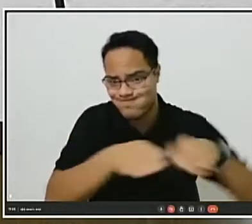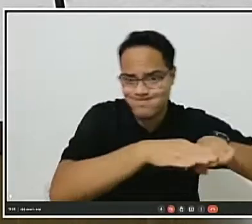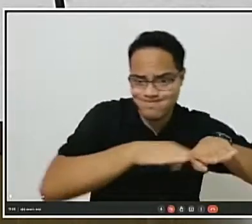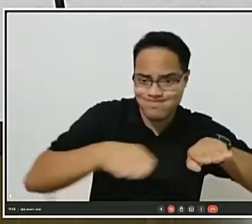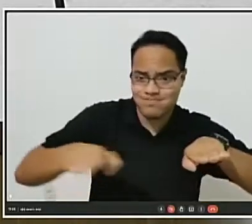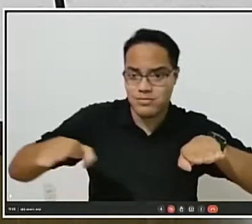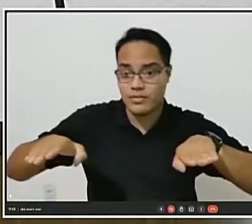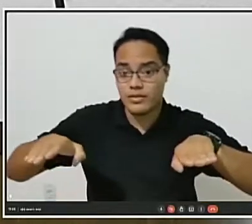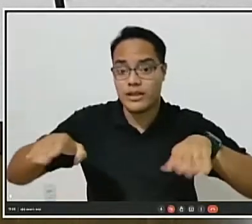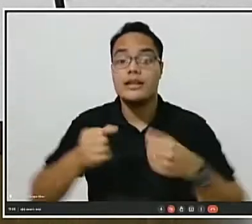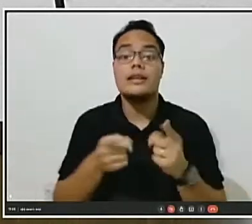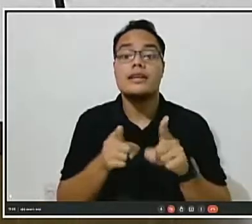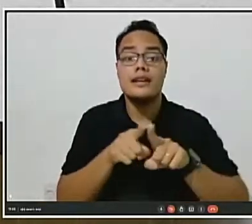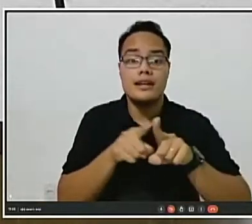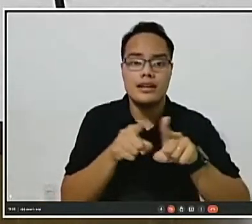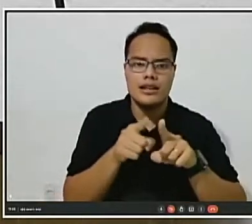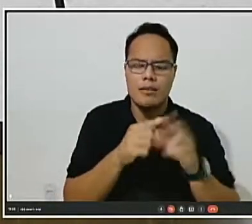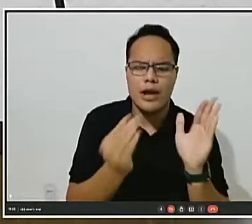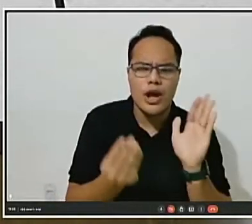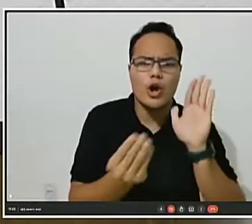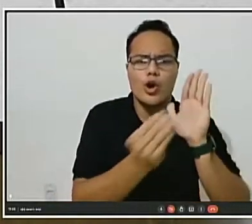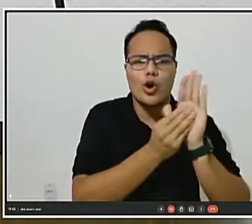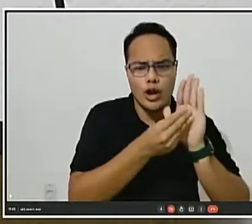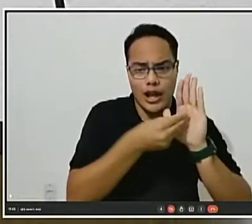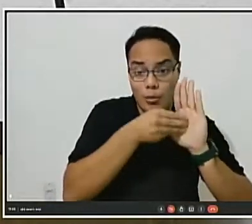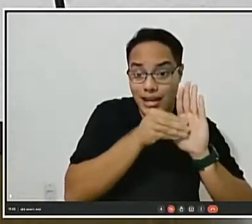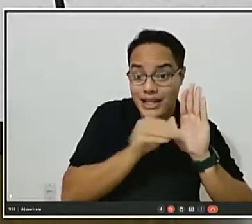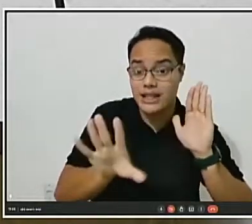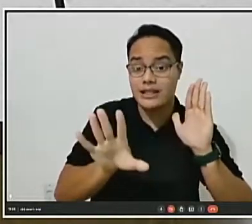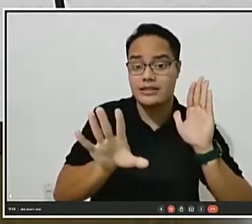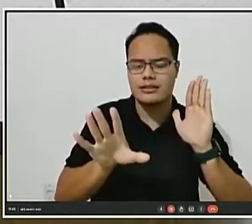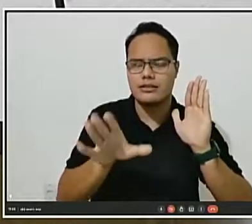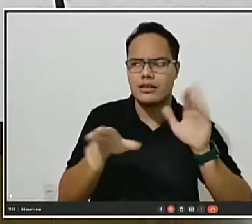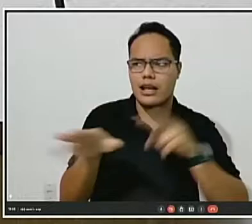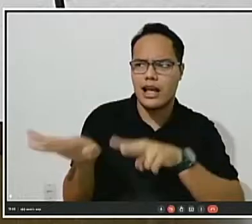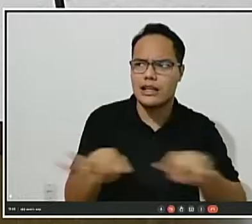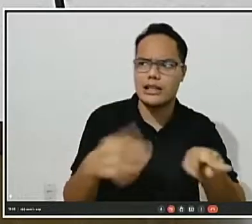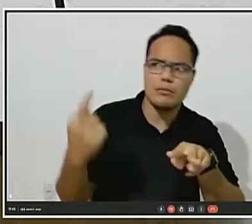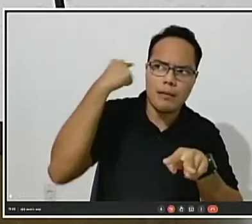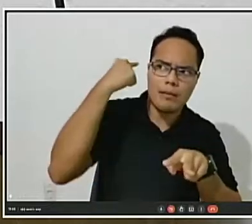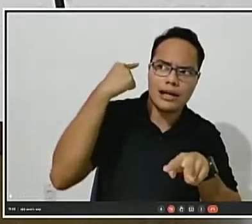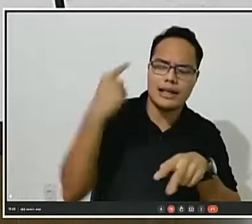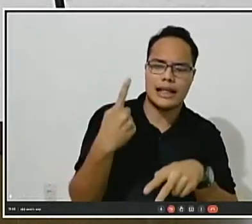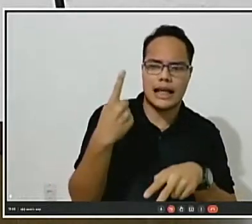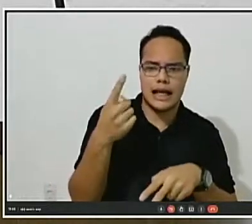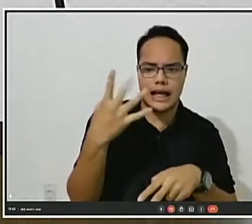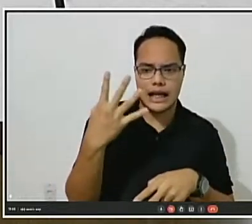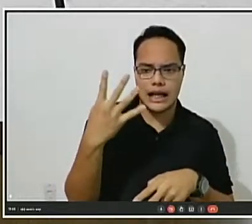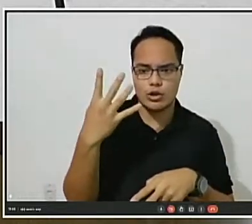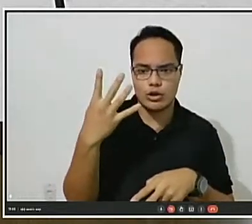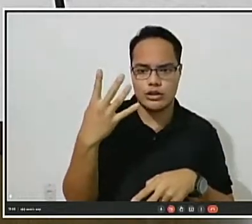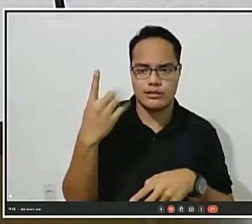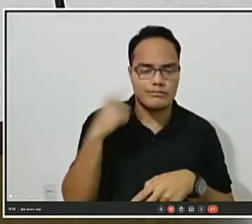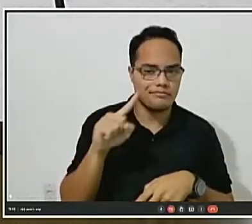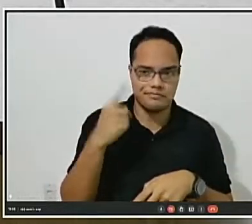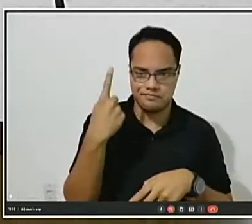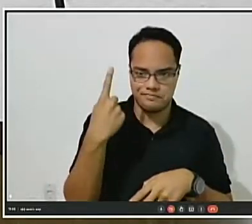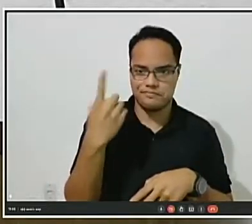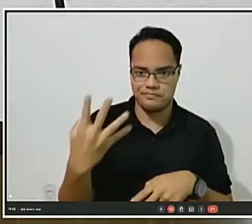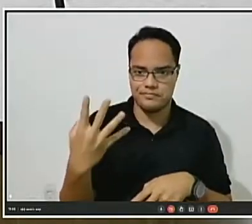Colocamos aqui uma indicação na semana passada, dia 14/3, foi solicitado um